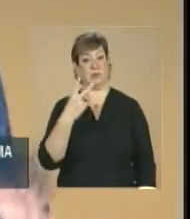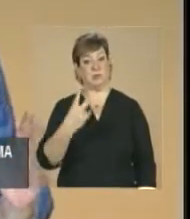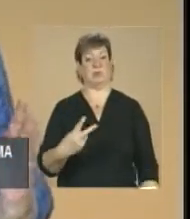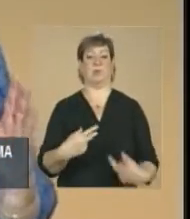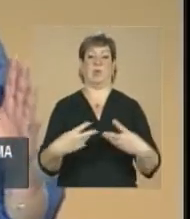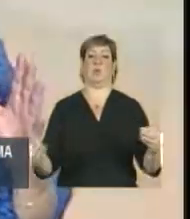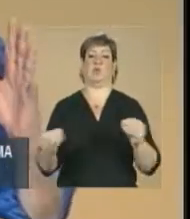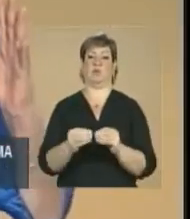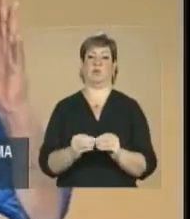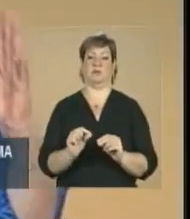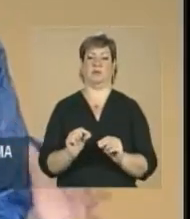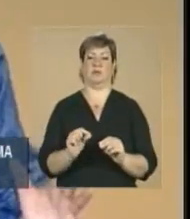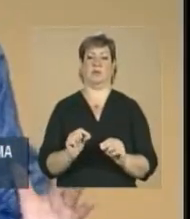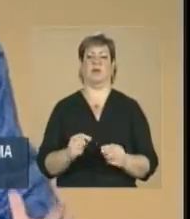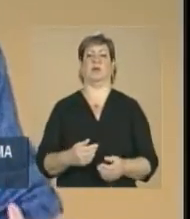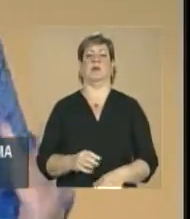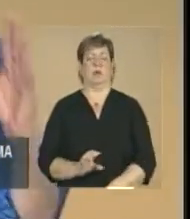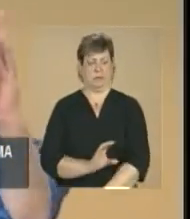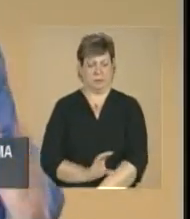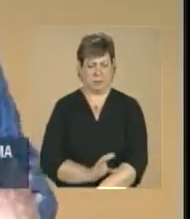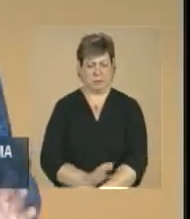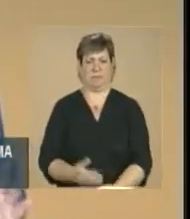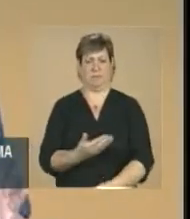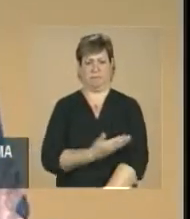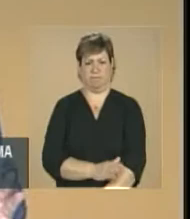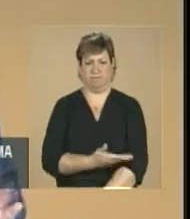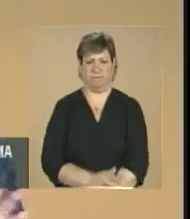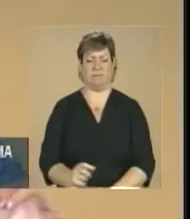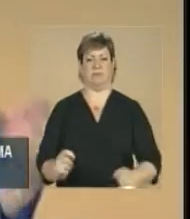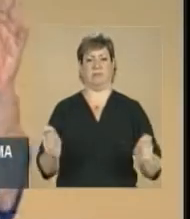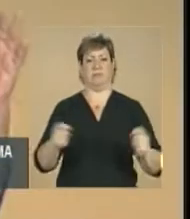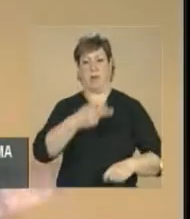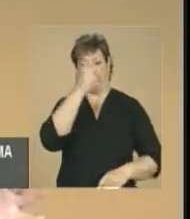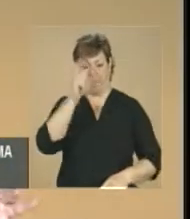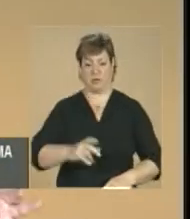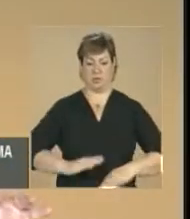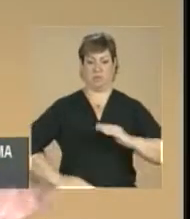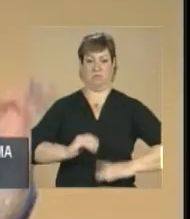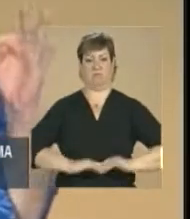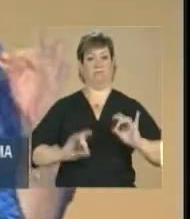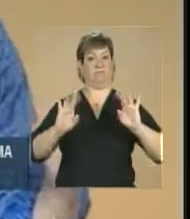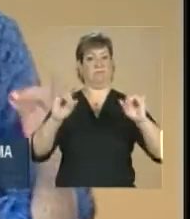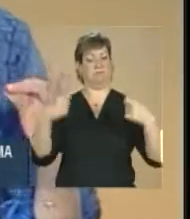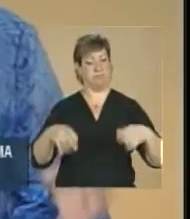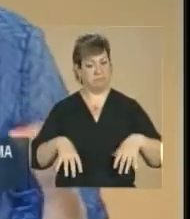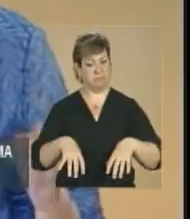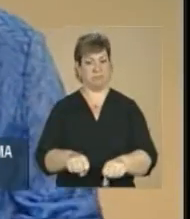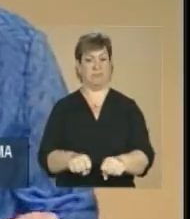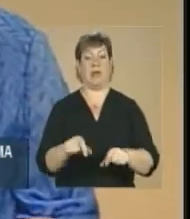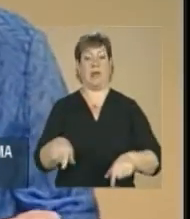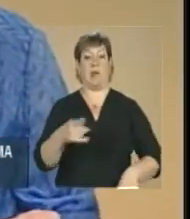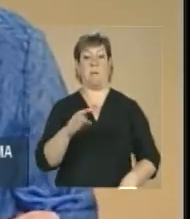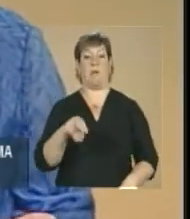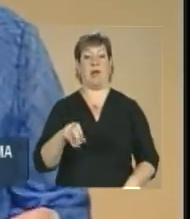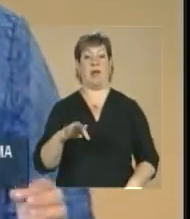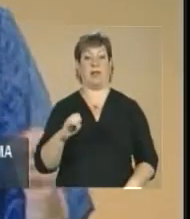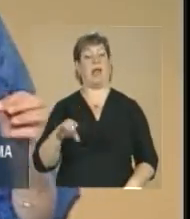coisas. A capacitação profissional e de recursos humanos. O Pronatec é a junção